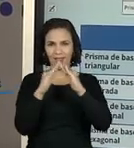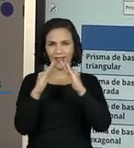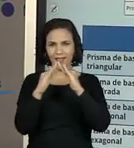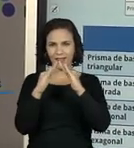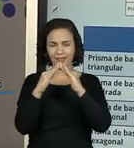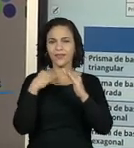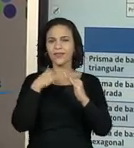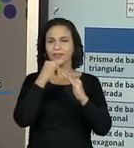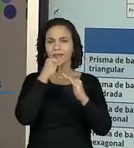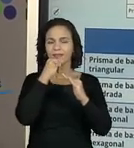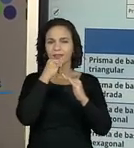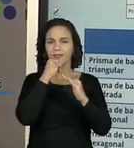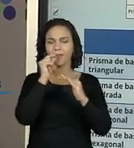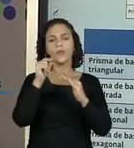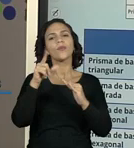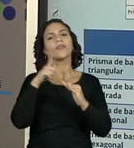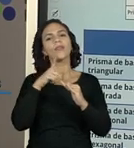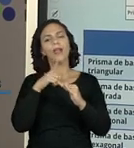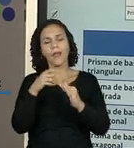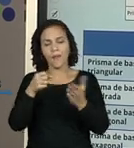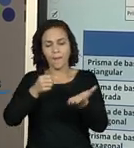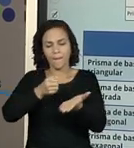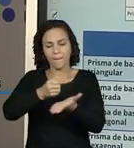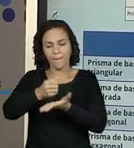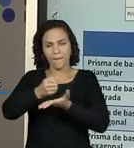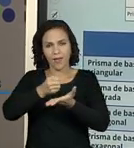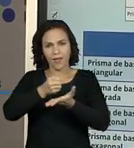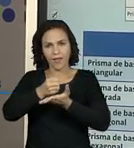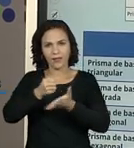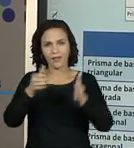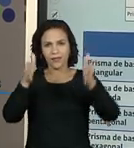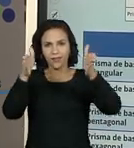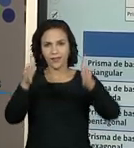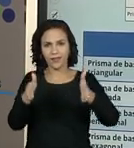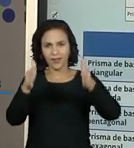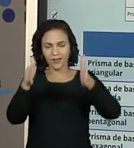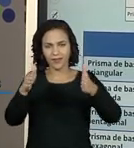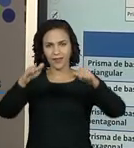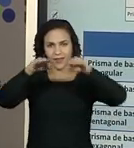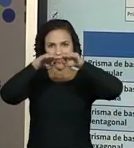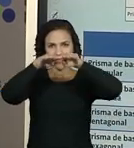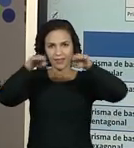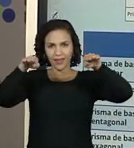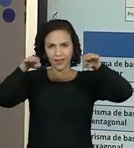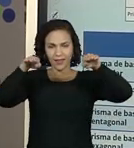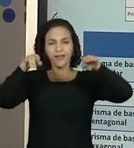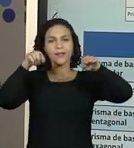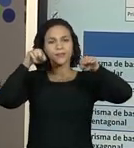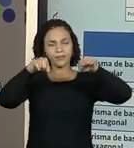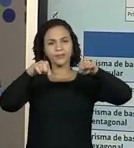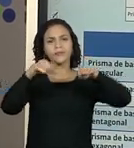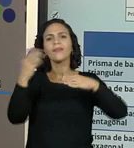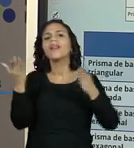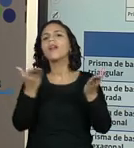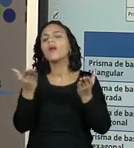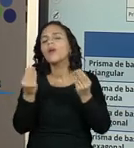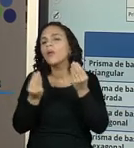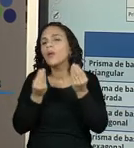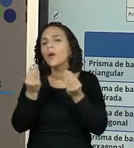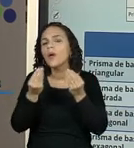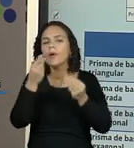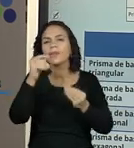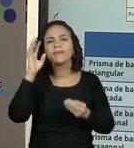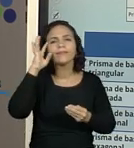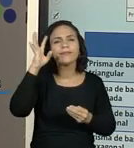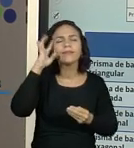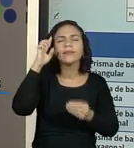vocês? Eu não estou falando de base, de face, né? De lateral. O que vai acontecer agora, turma? Vocês têm que fazer essa